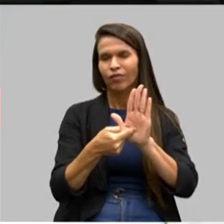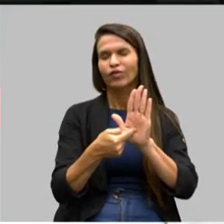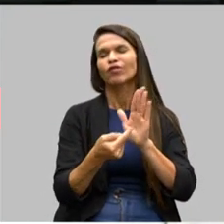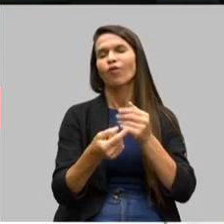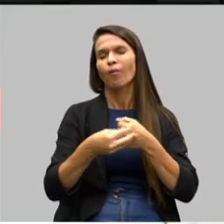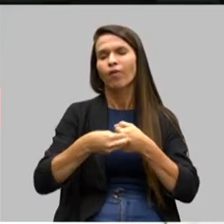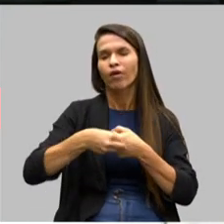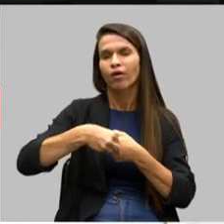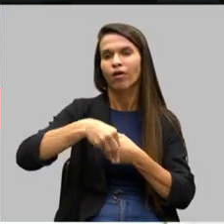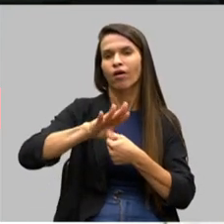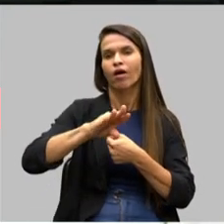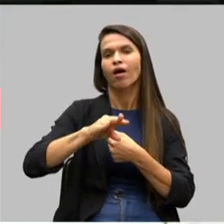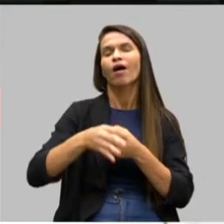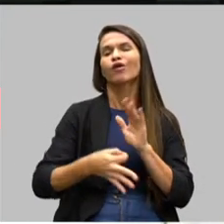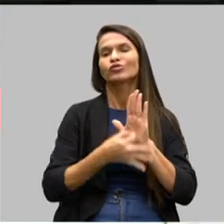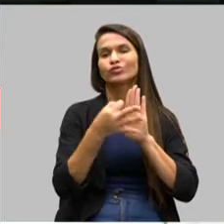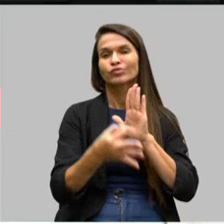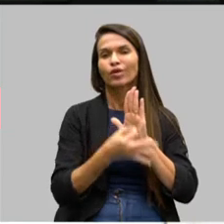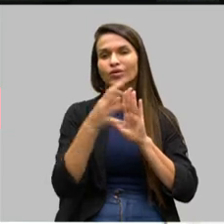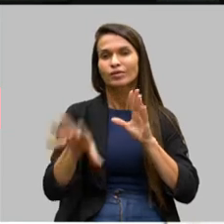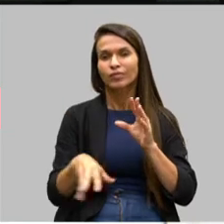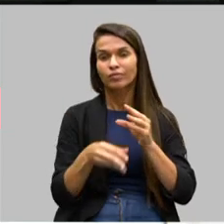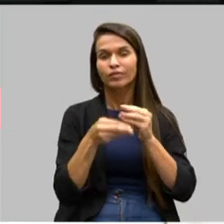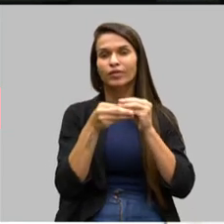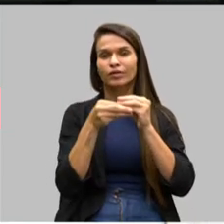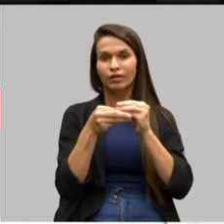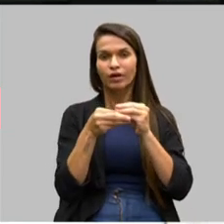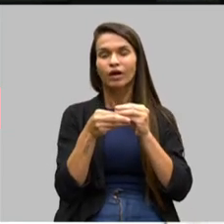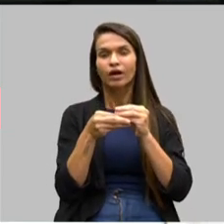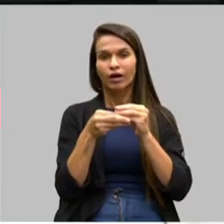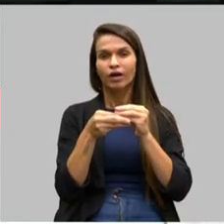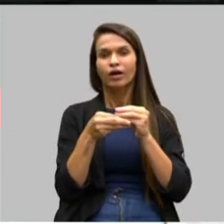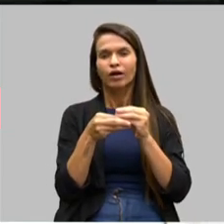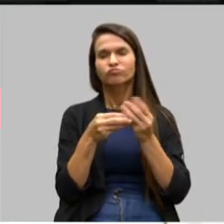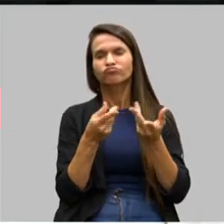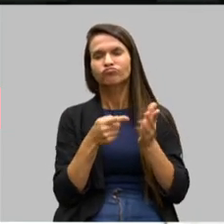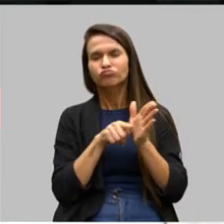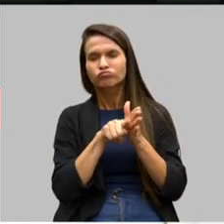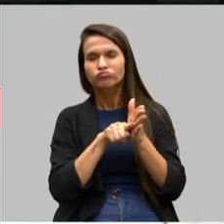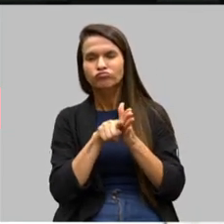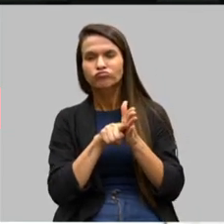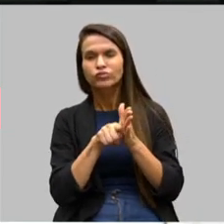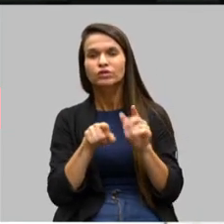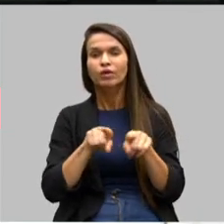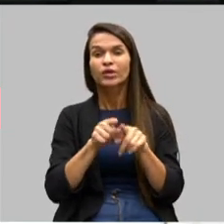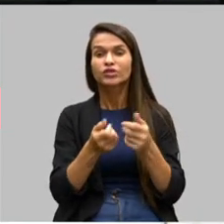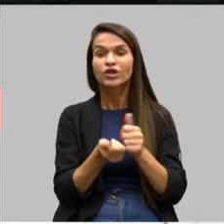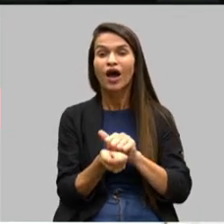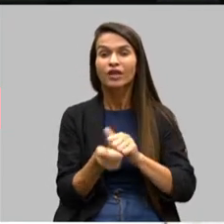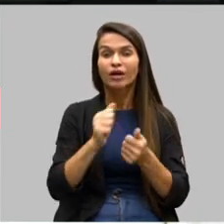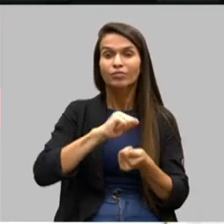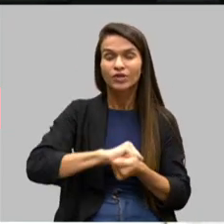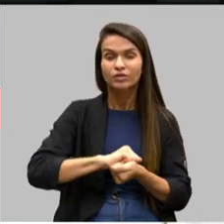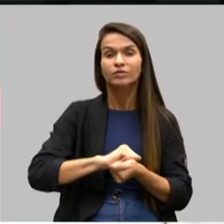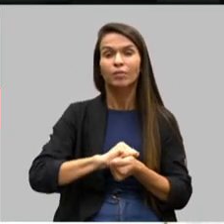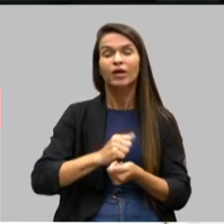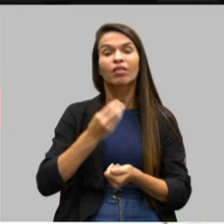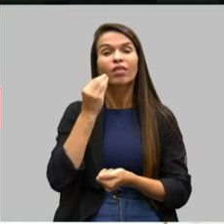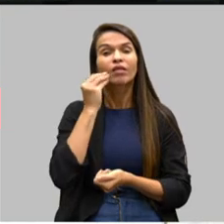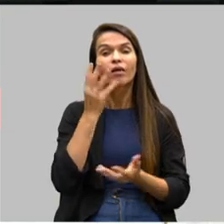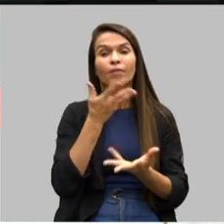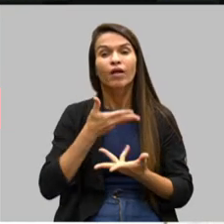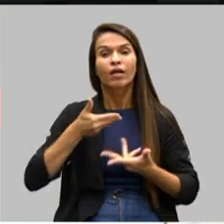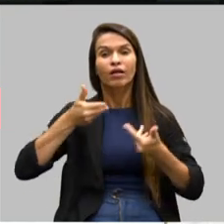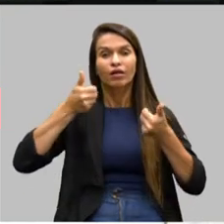sugestões para serem implementadas em modo de mitigação e adaptação para a gente tentar melhorar a vida